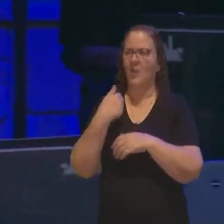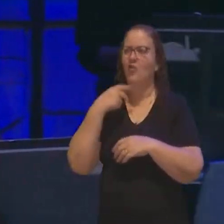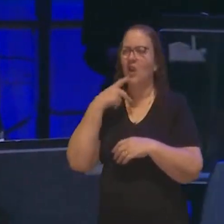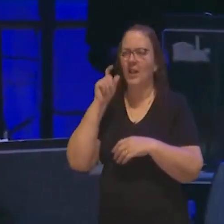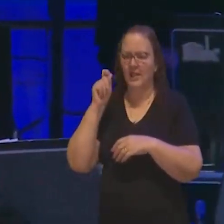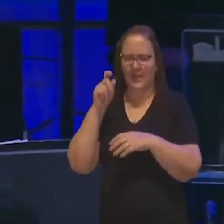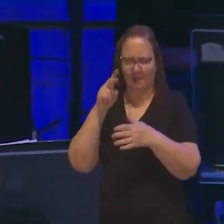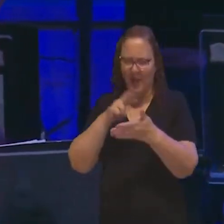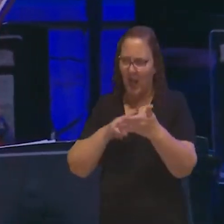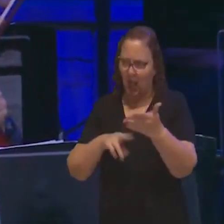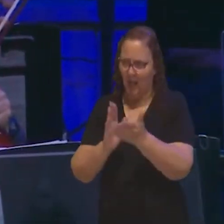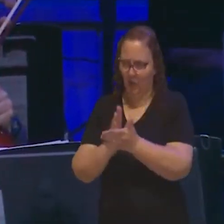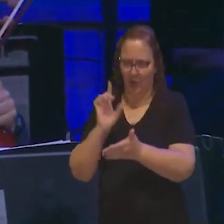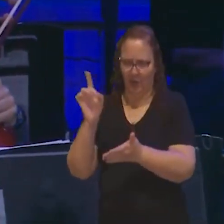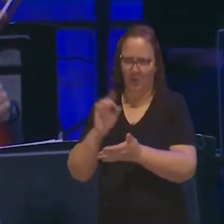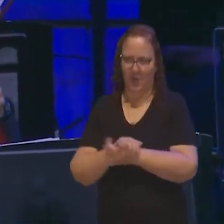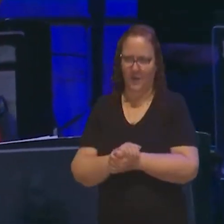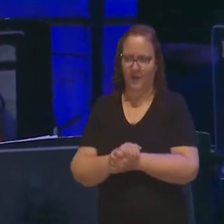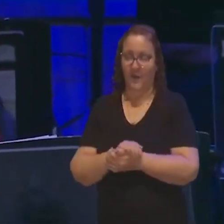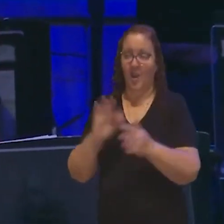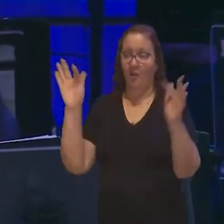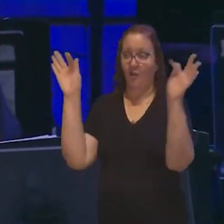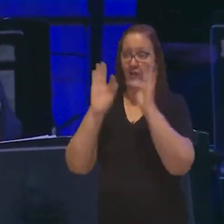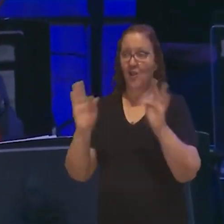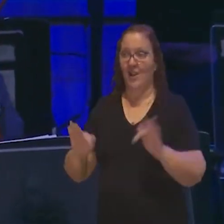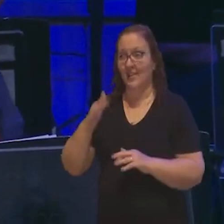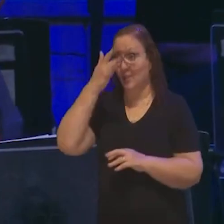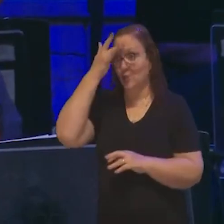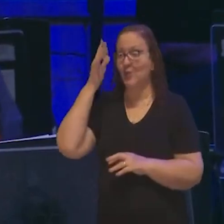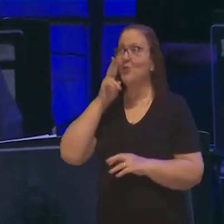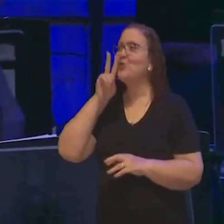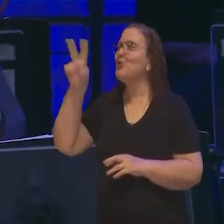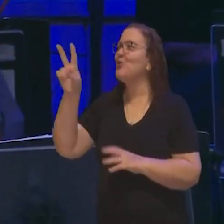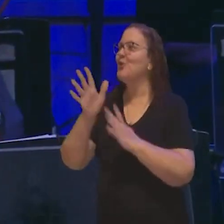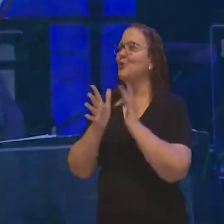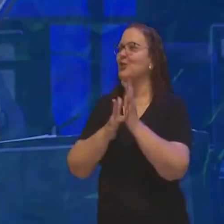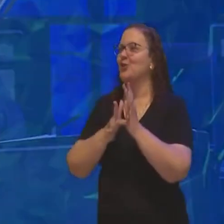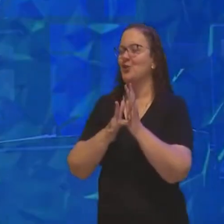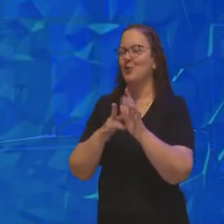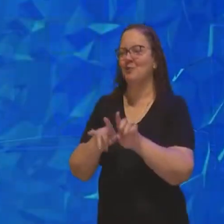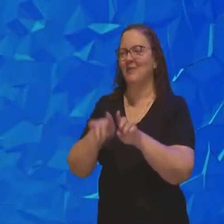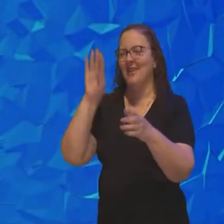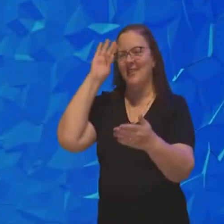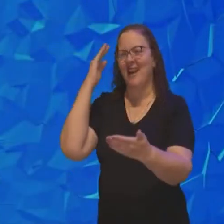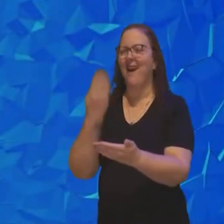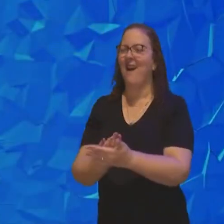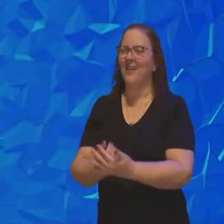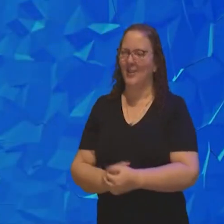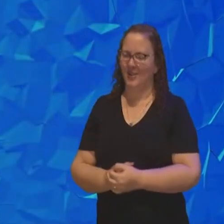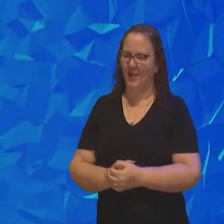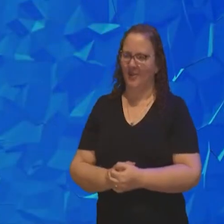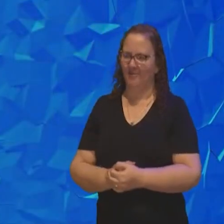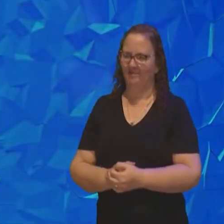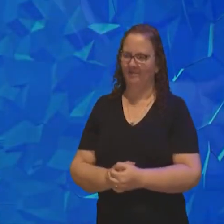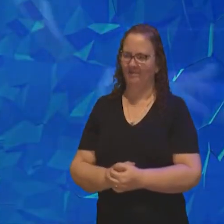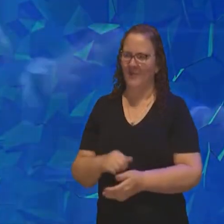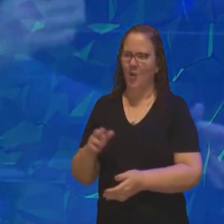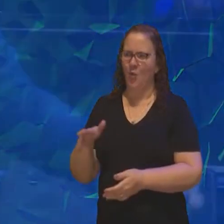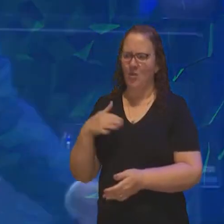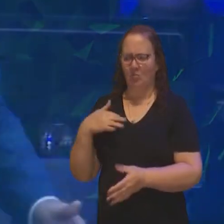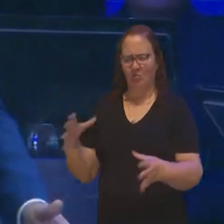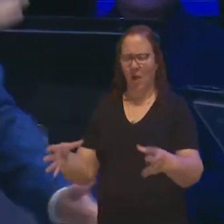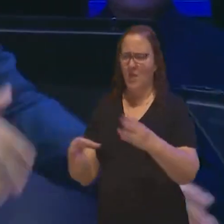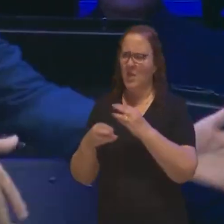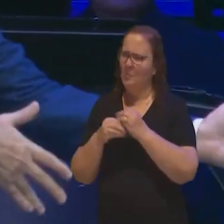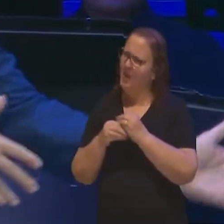lendo a palavra de Deus: bem-aventurados os que não viram e creram. E quando eu terminei a minha apresentação, já